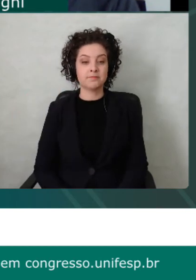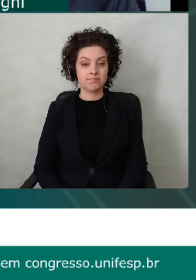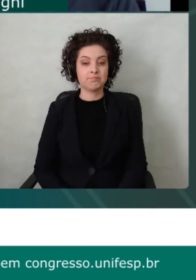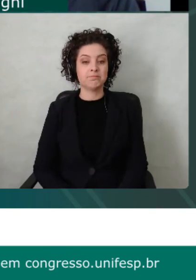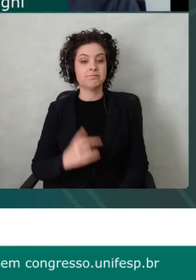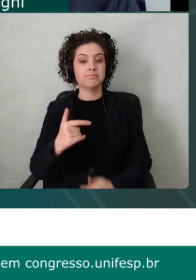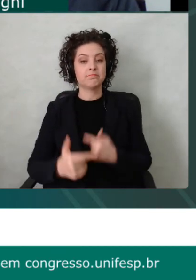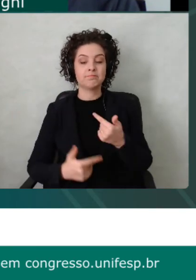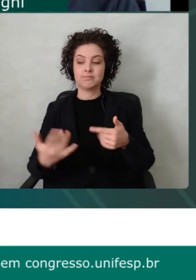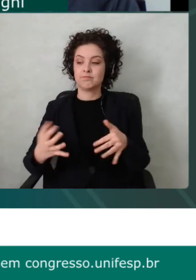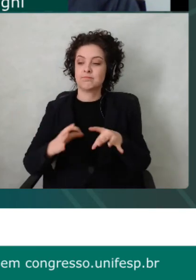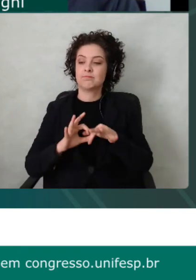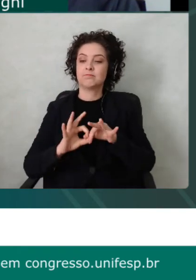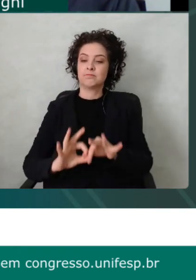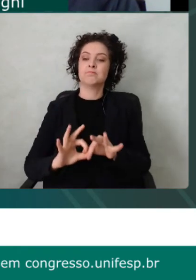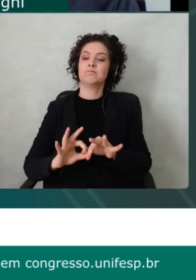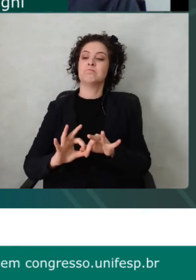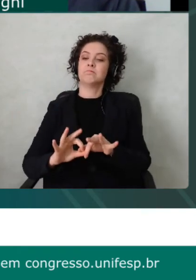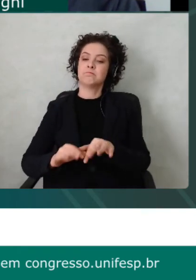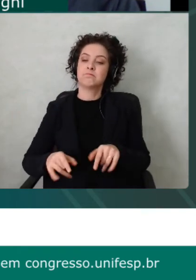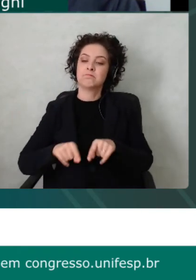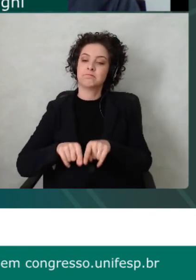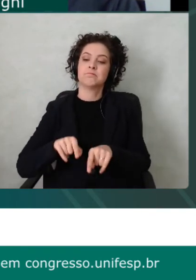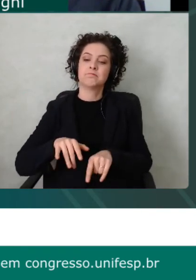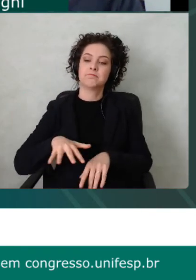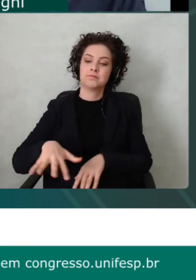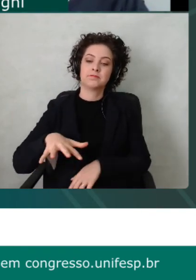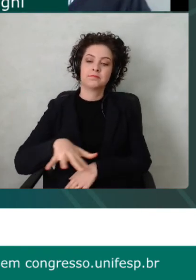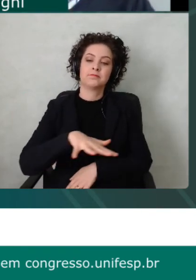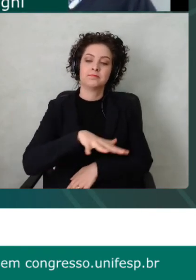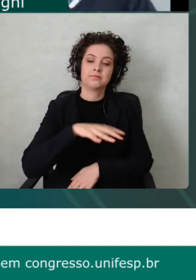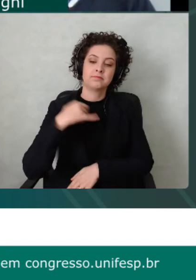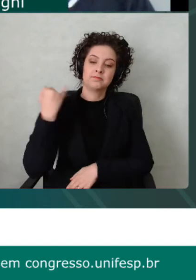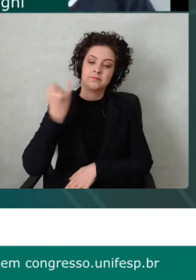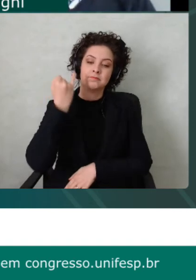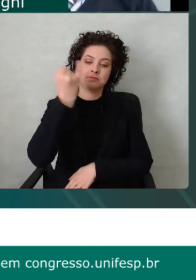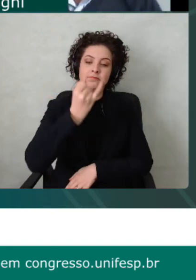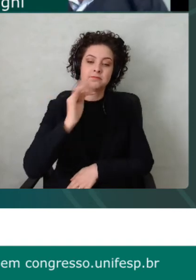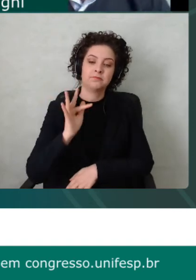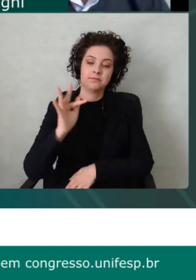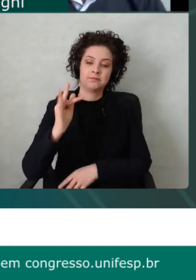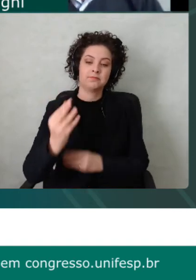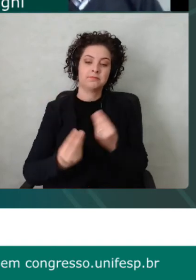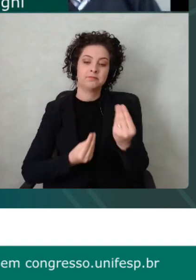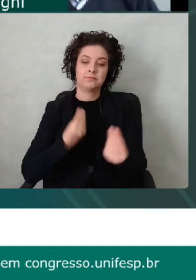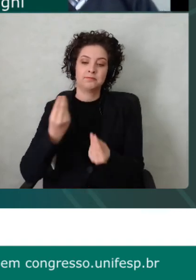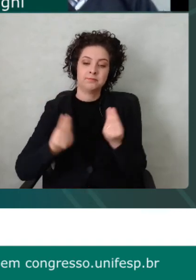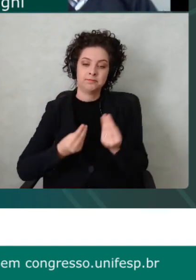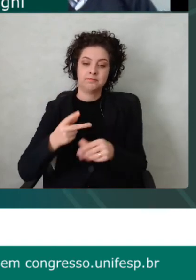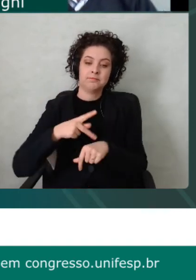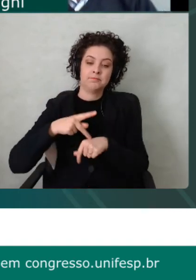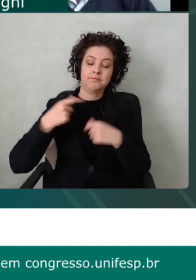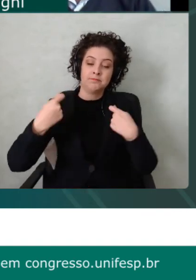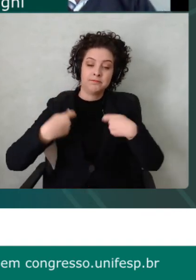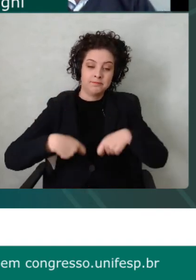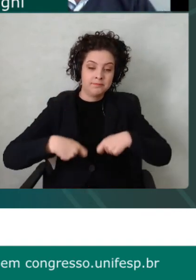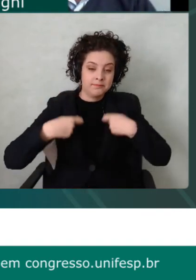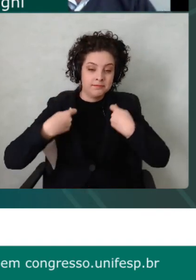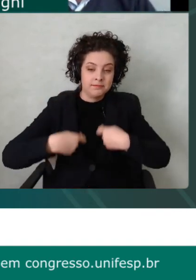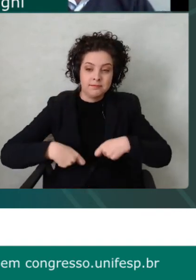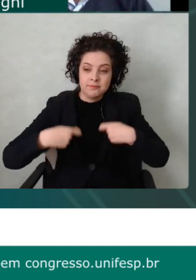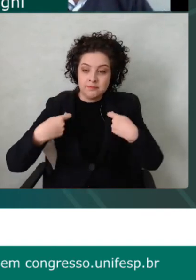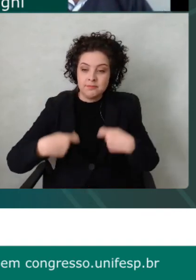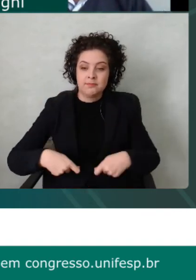conjunto das várias áreas e o importante para o futuro, o quanto o país vai depender da